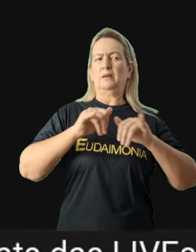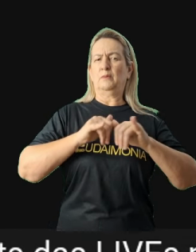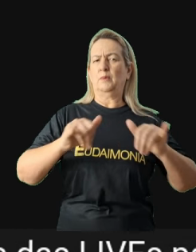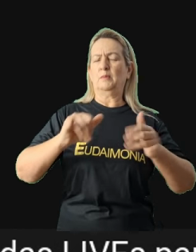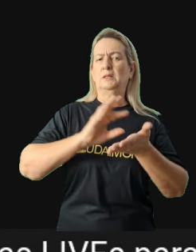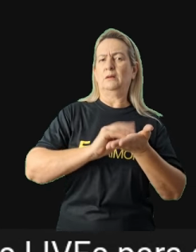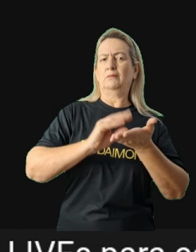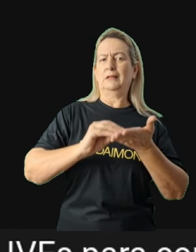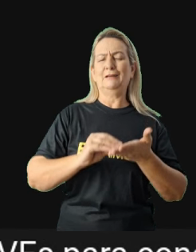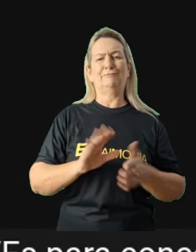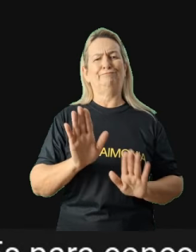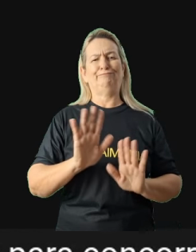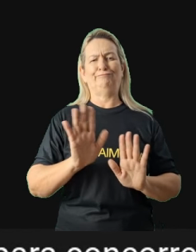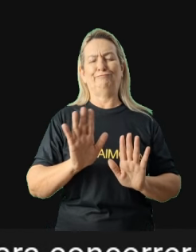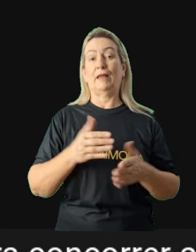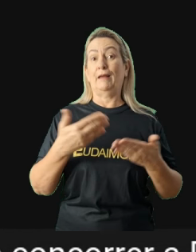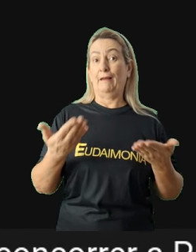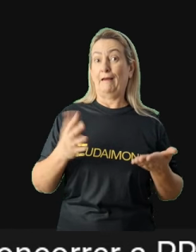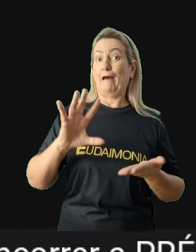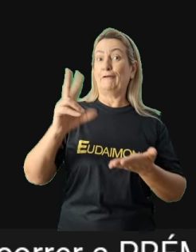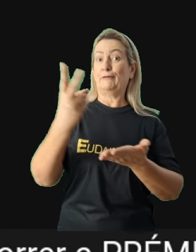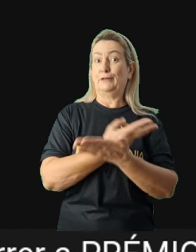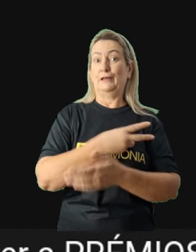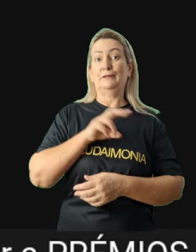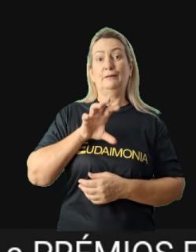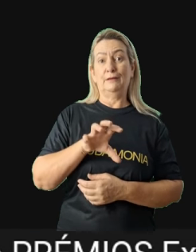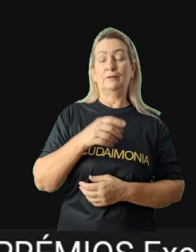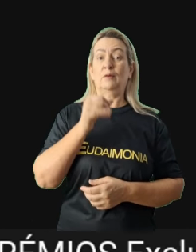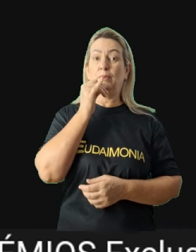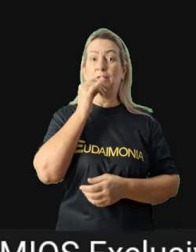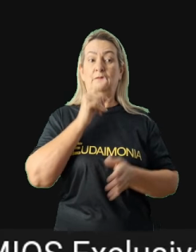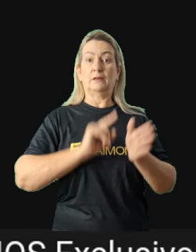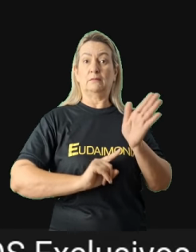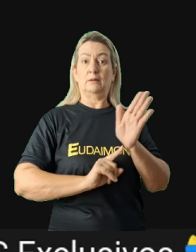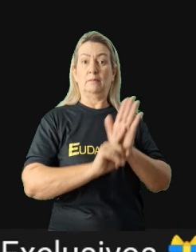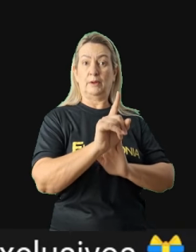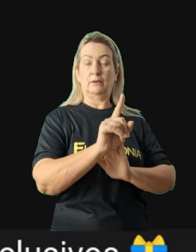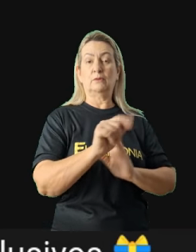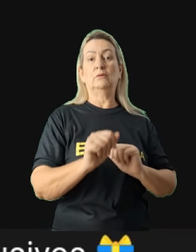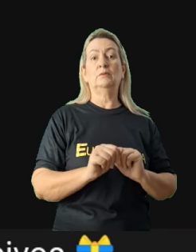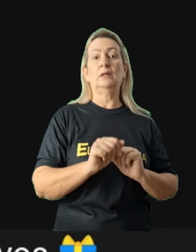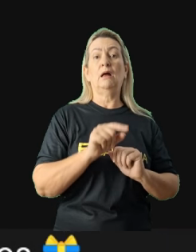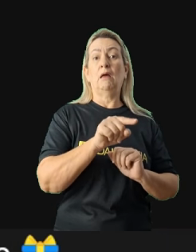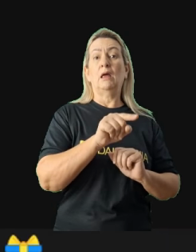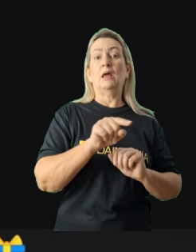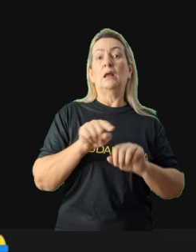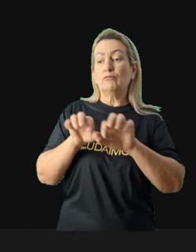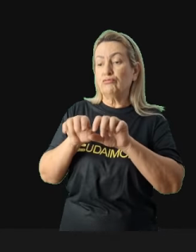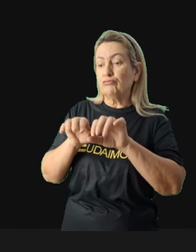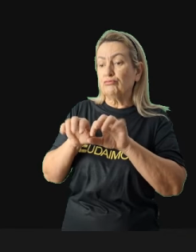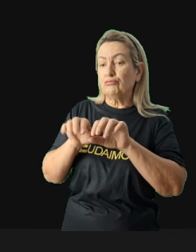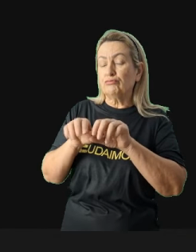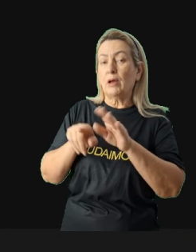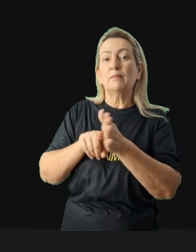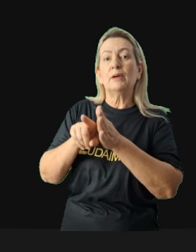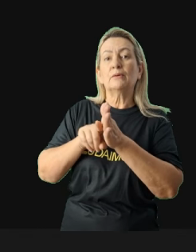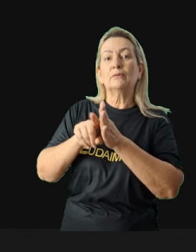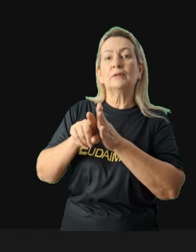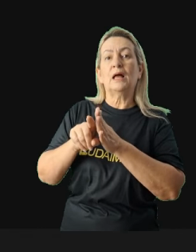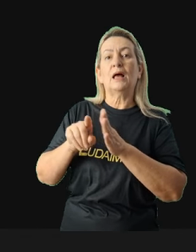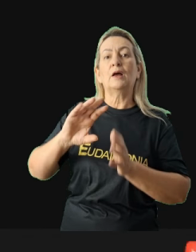E aí dá no que dá, né? Eu faço uma pergunta, você vai lá no chat GPT,